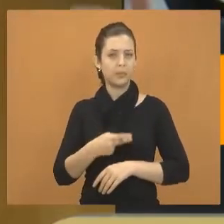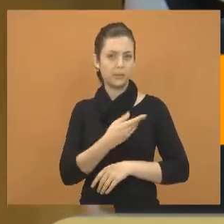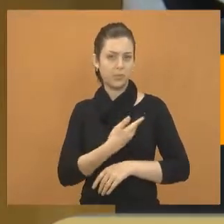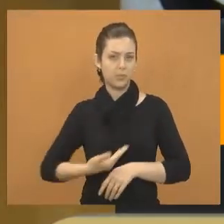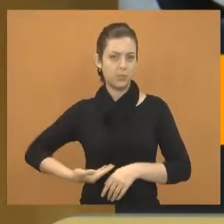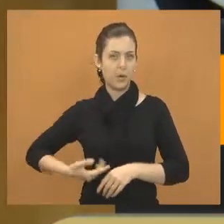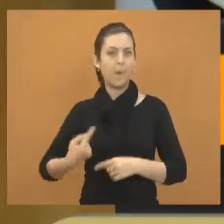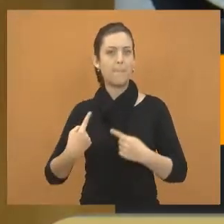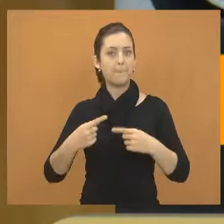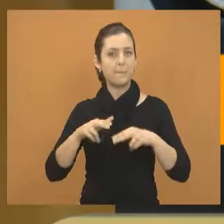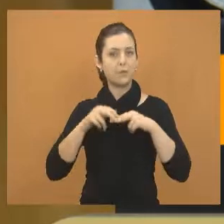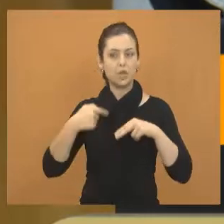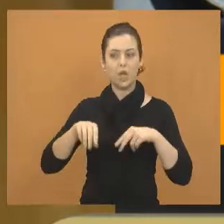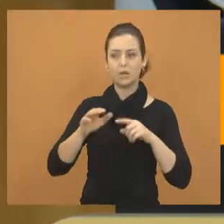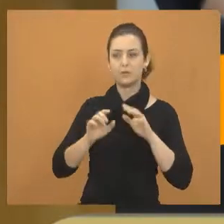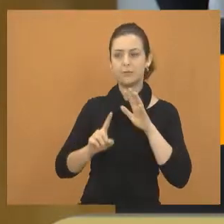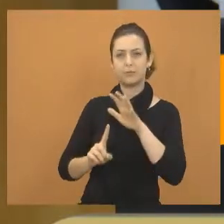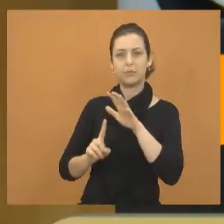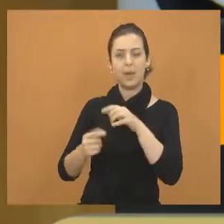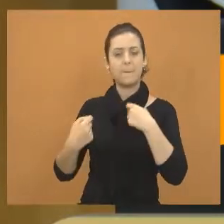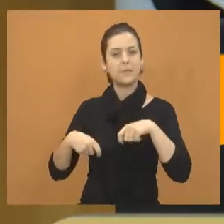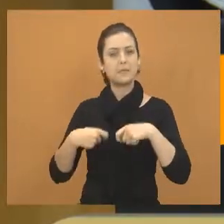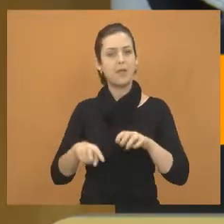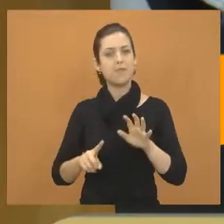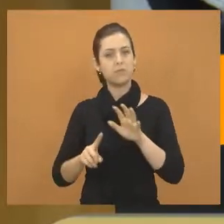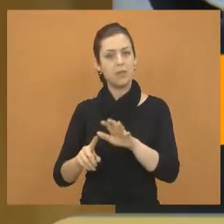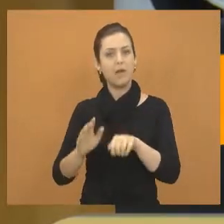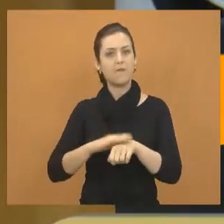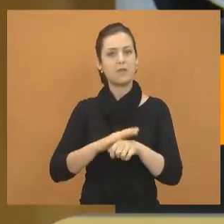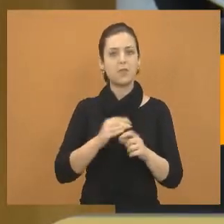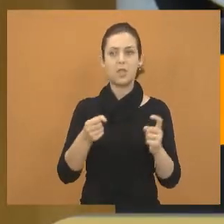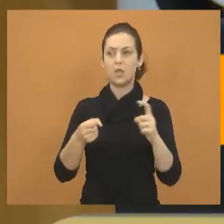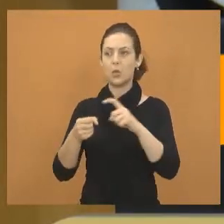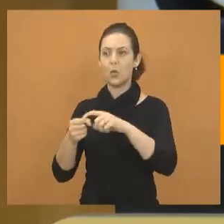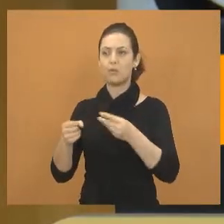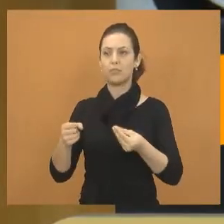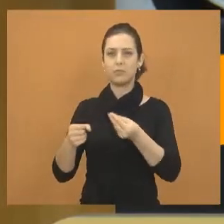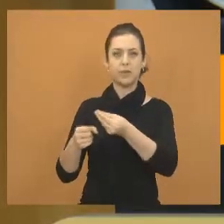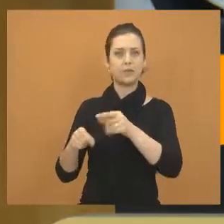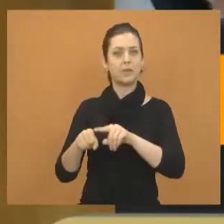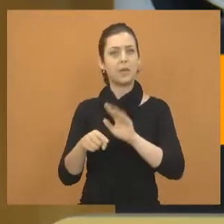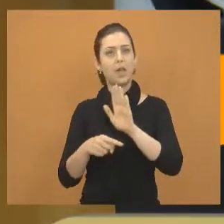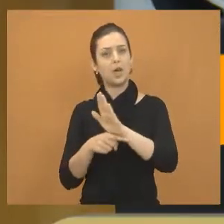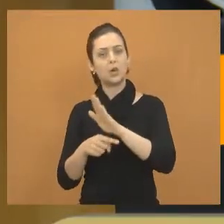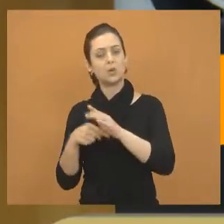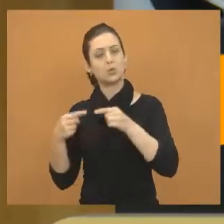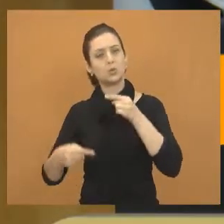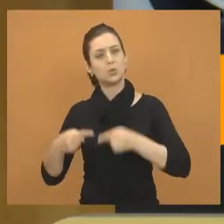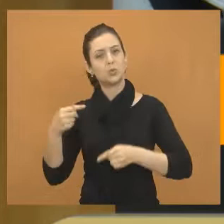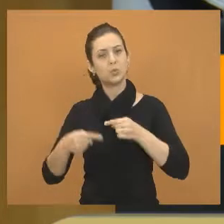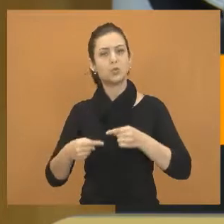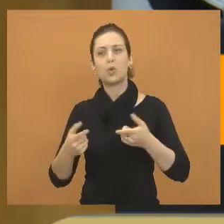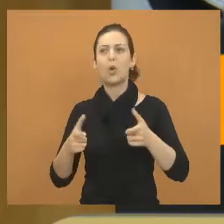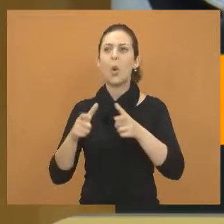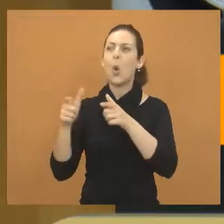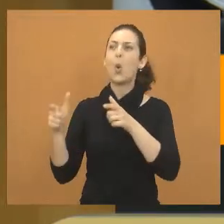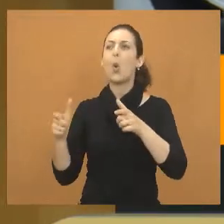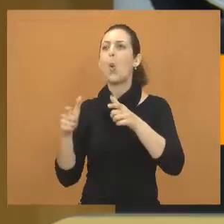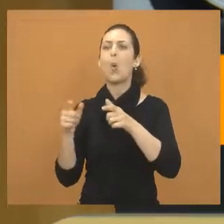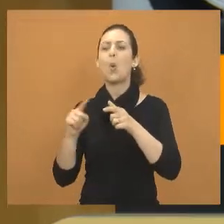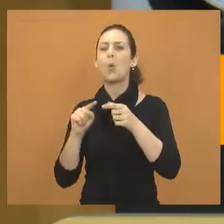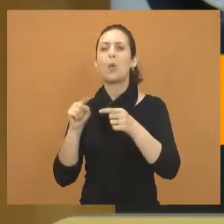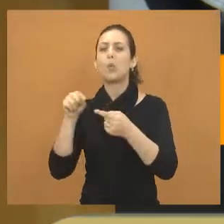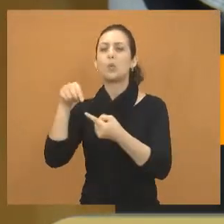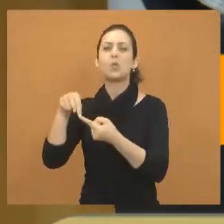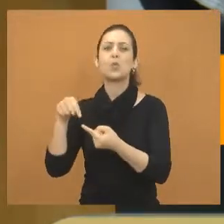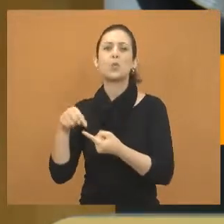precisamos influenciar nesse orçamento. Nós precisamos fazer essa devolução e também ajudar a discutir para onde é que a gente